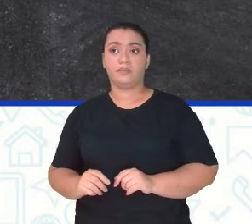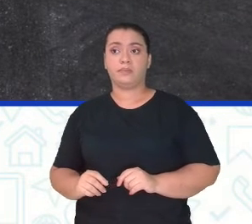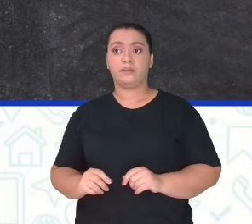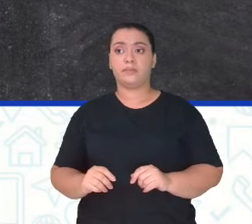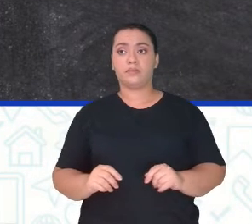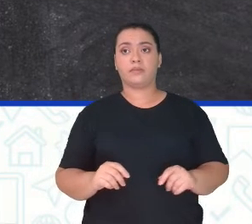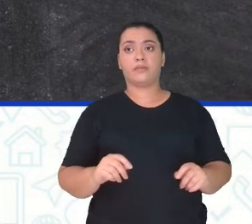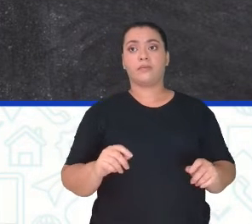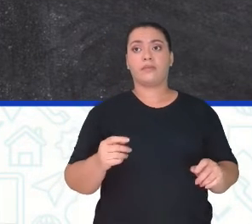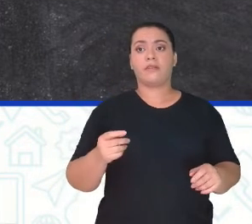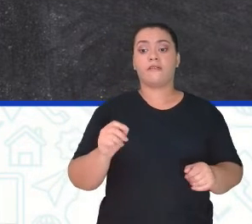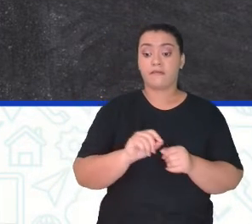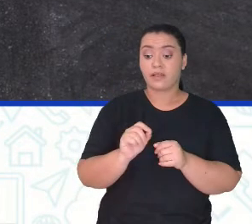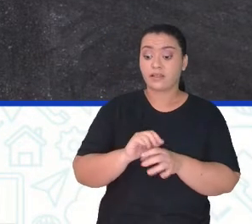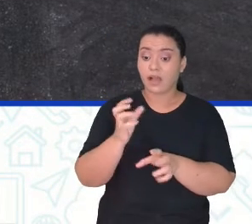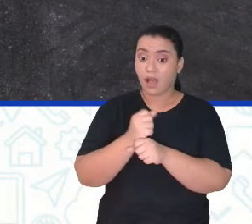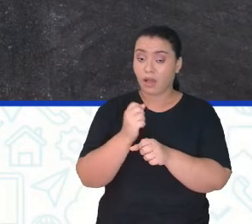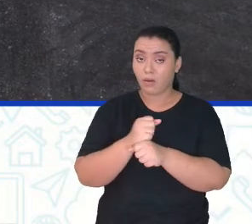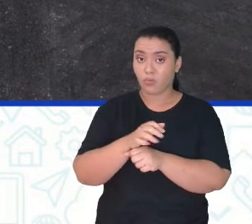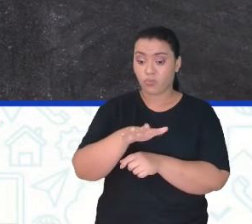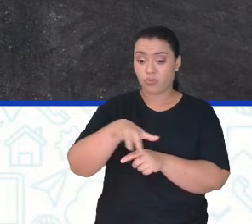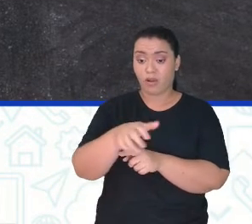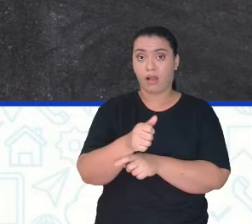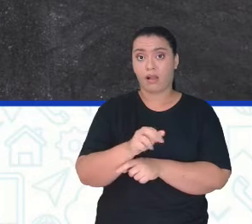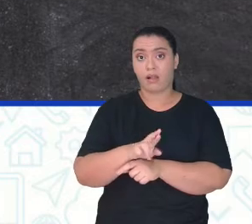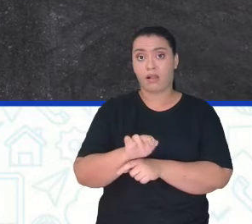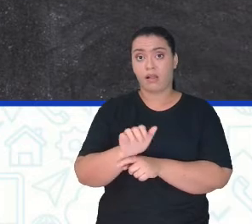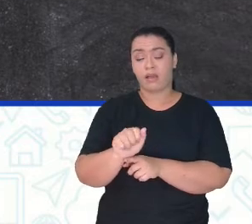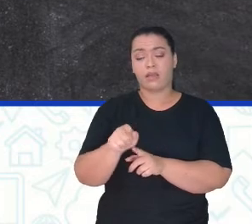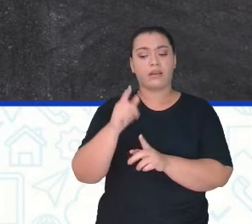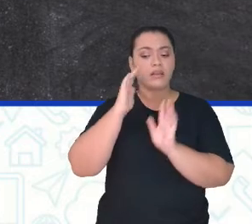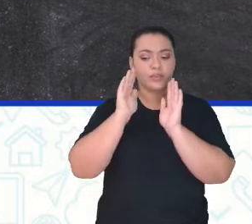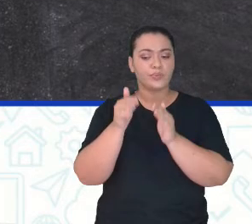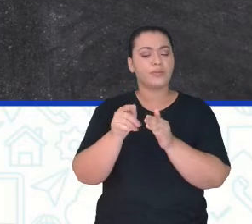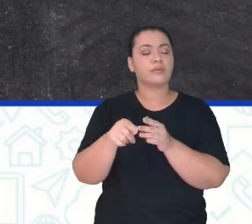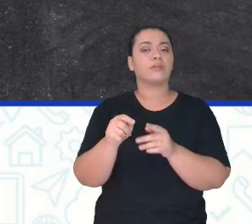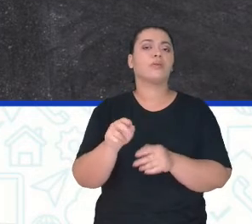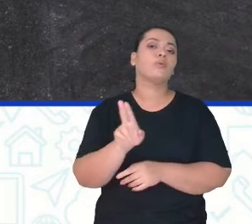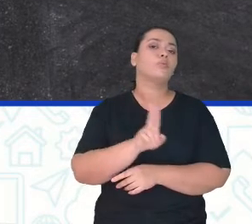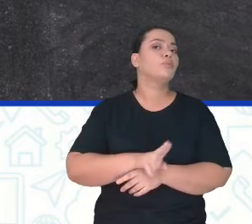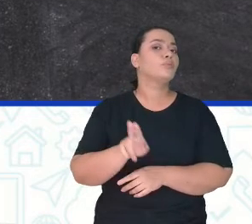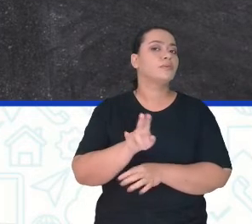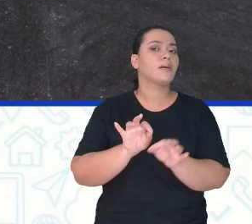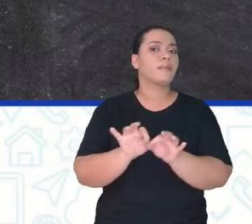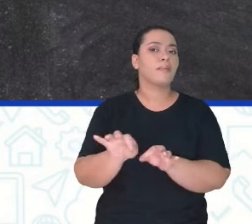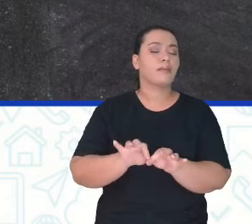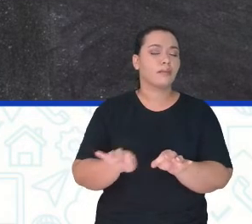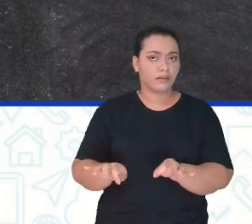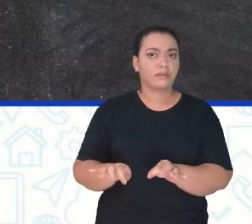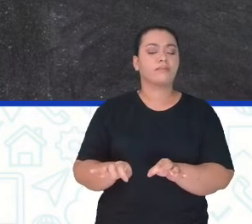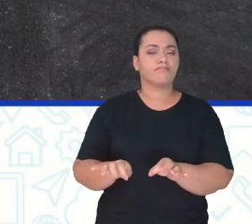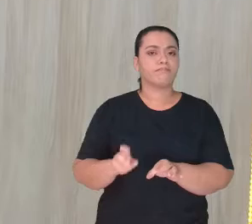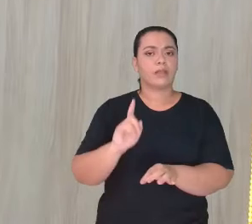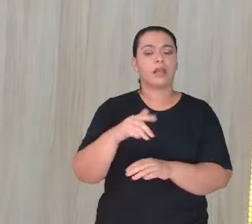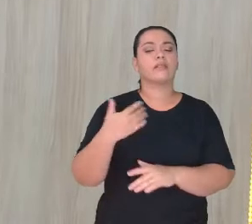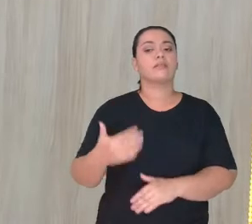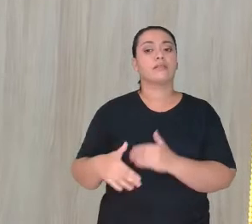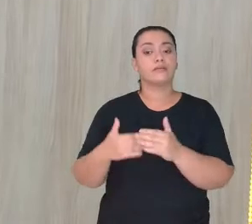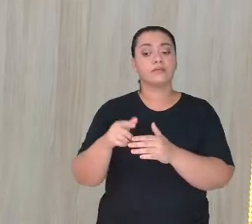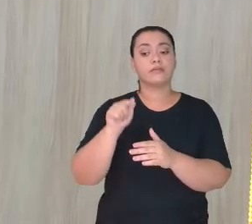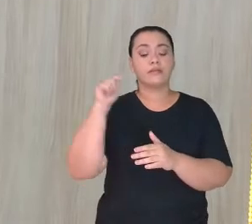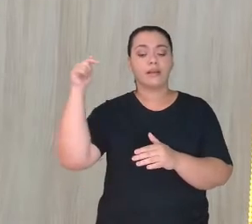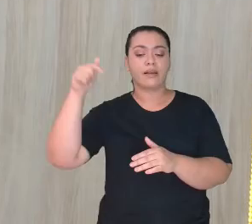quando a gente vai fazer um cálculo de área específico, a gente vai lembrar que vai usar o sistema de medida, né, para poder desenvolver